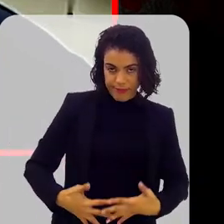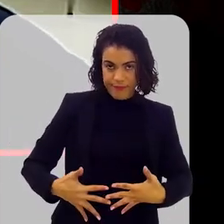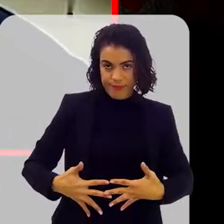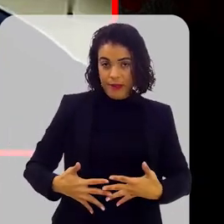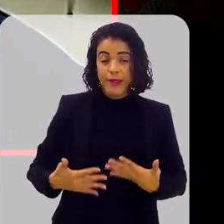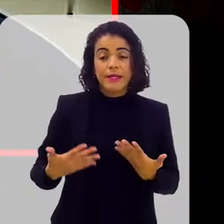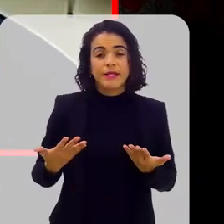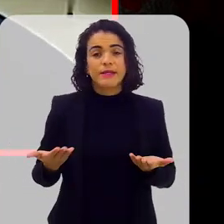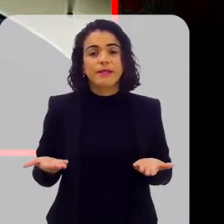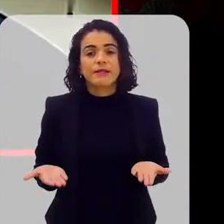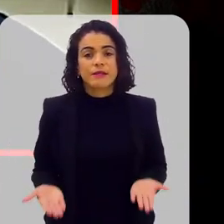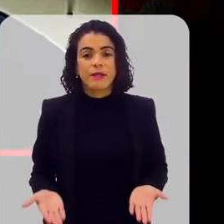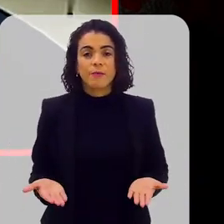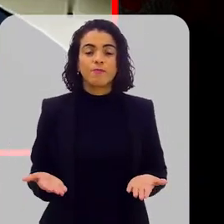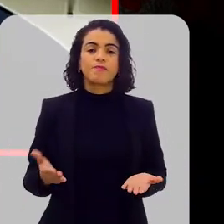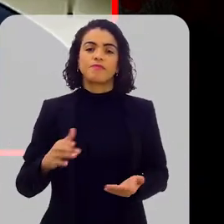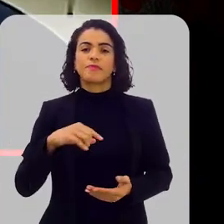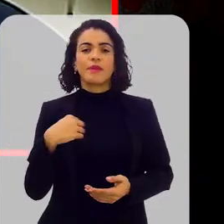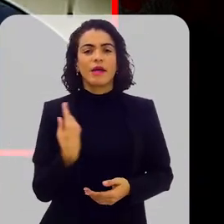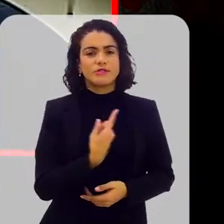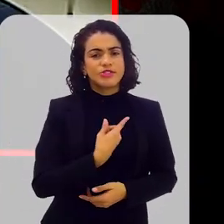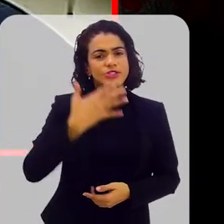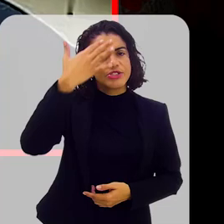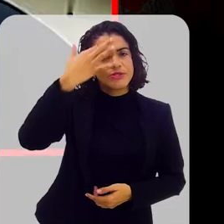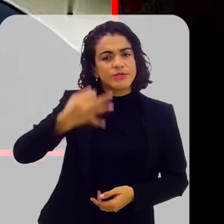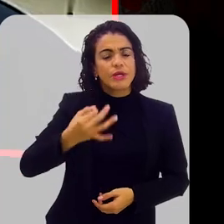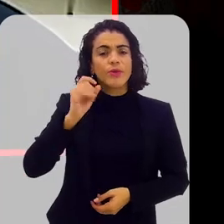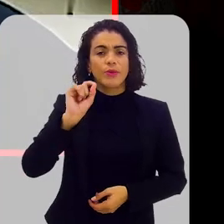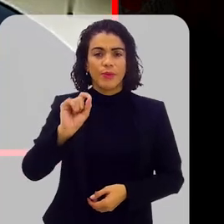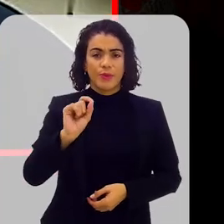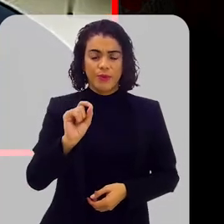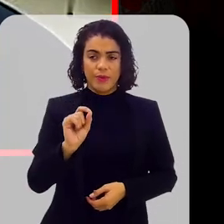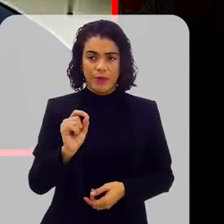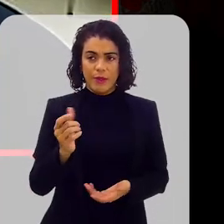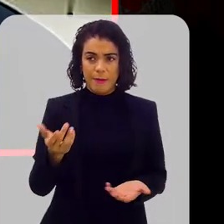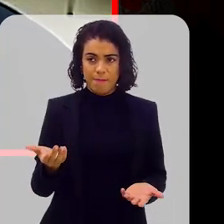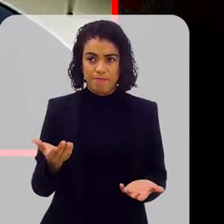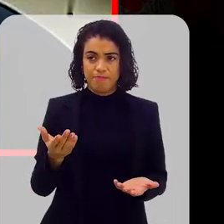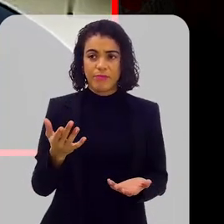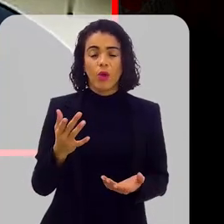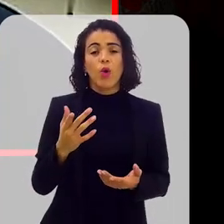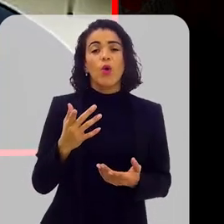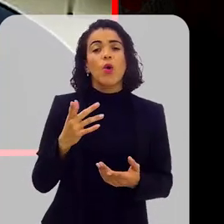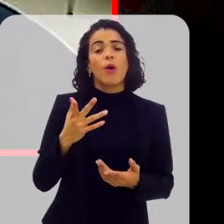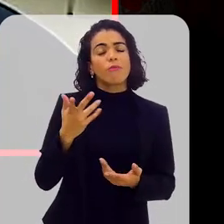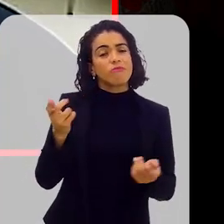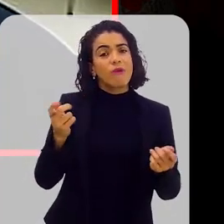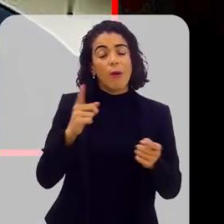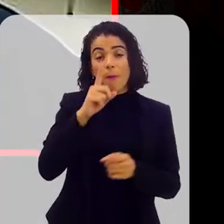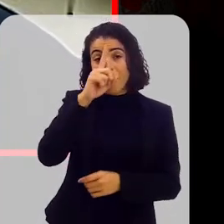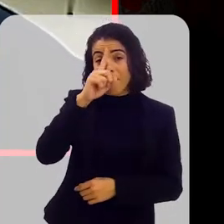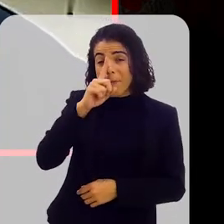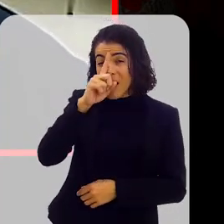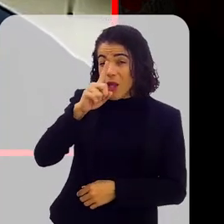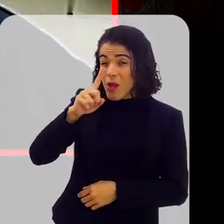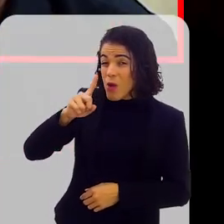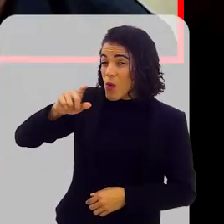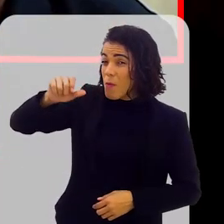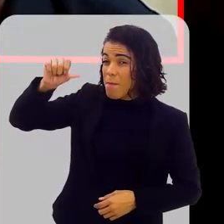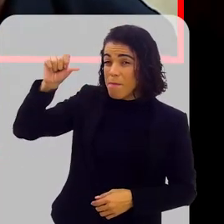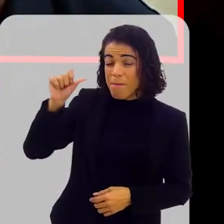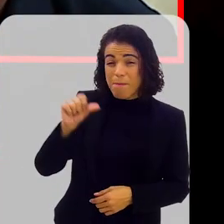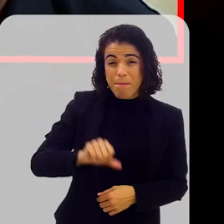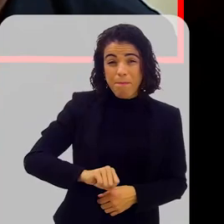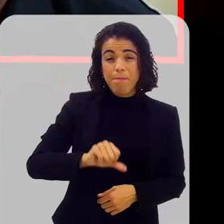disseminar para outros órgãos. Então, a gente entende que a lesão ela vai tendo um risco